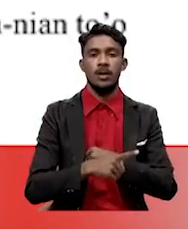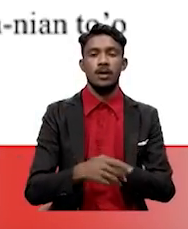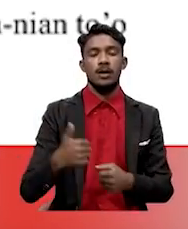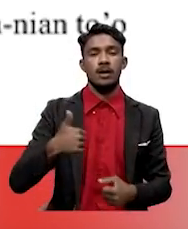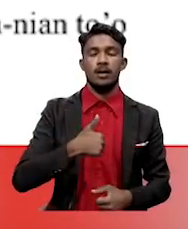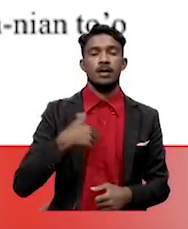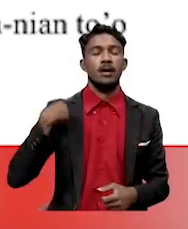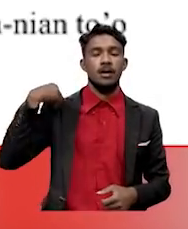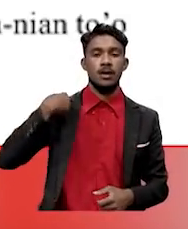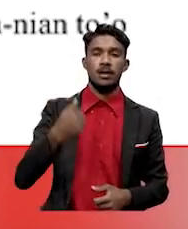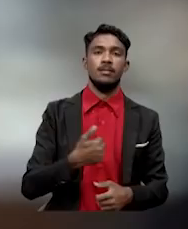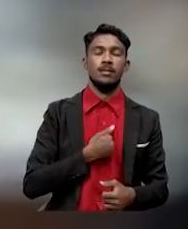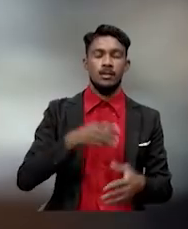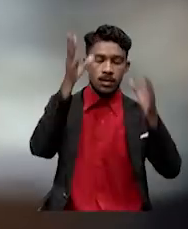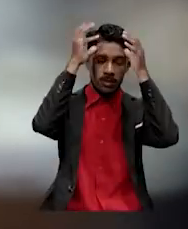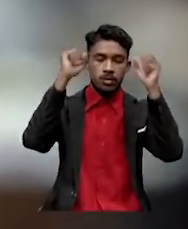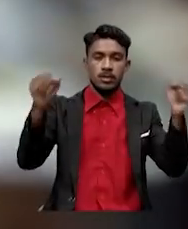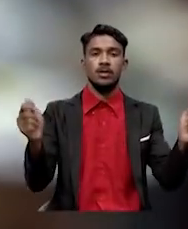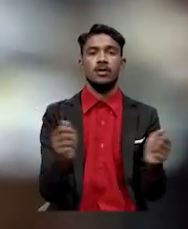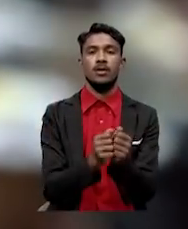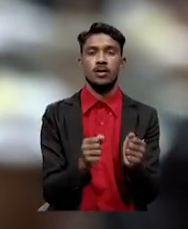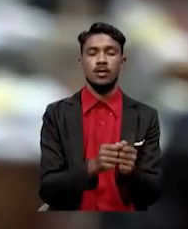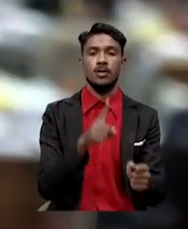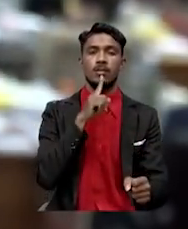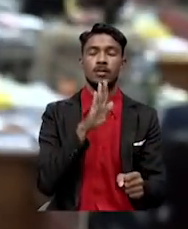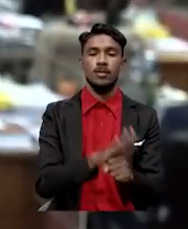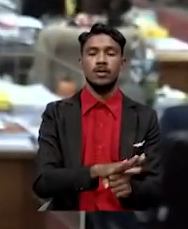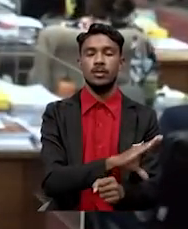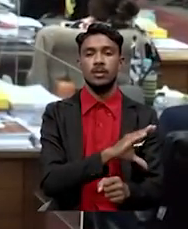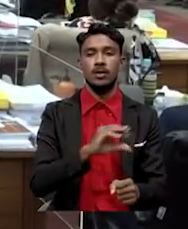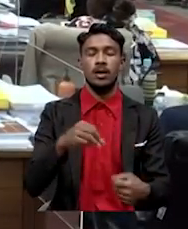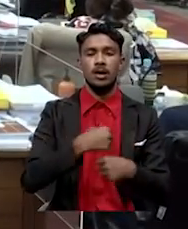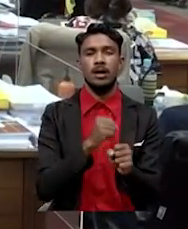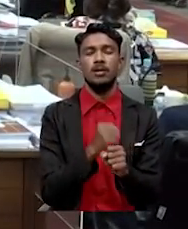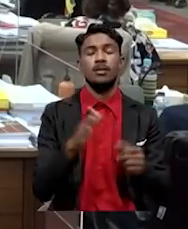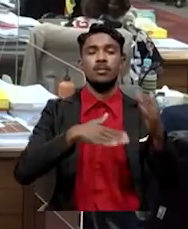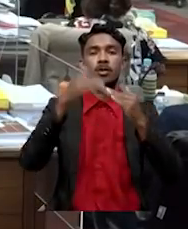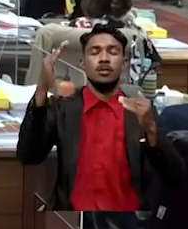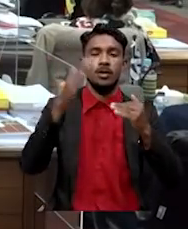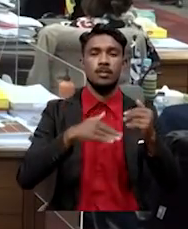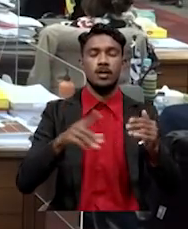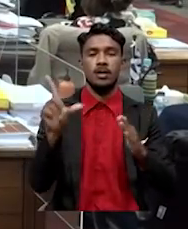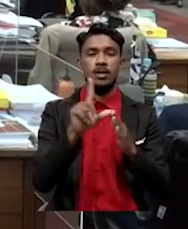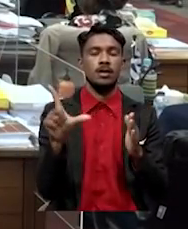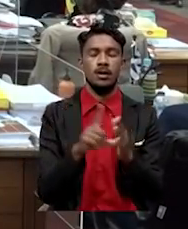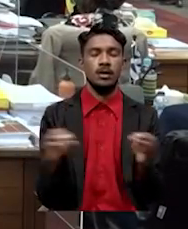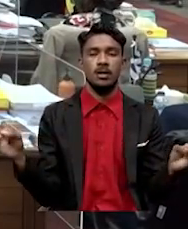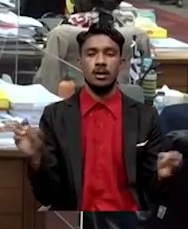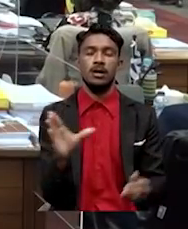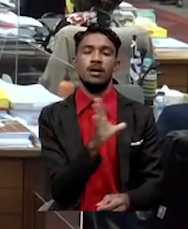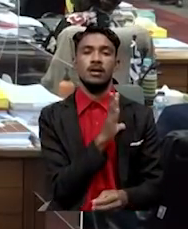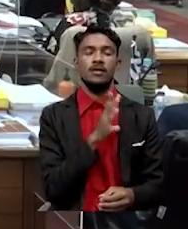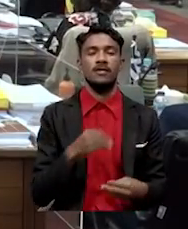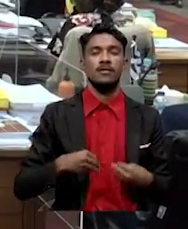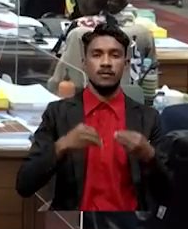ba Presidente da República, o compromisso ida provoca crise. Constituição mos la garante ca la for